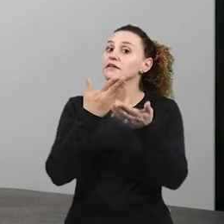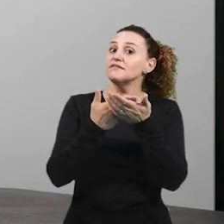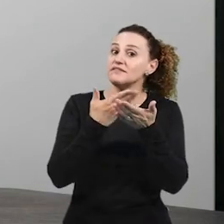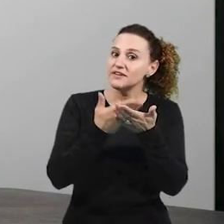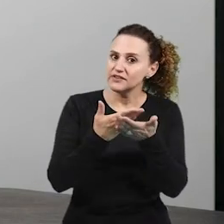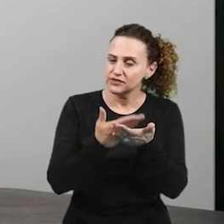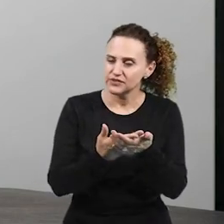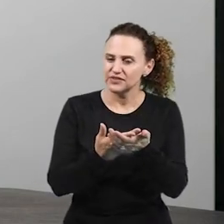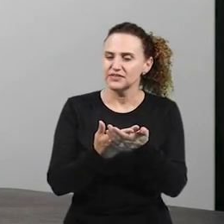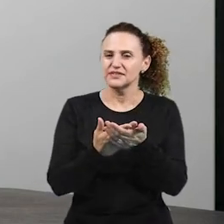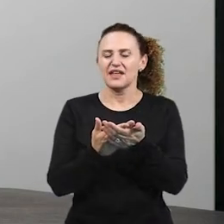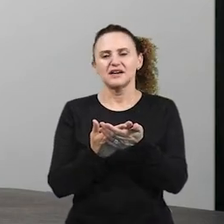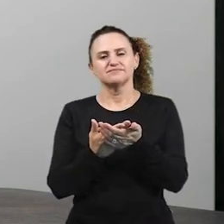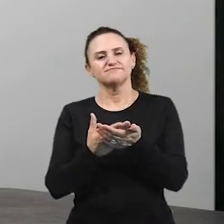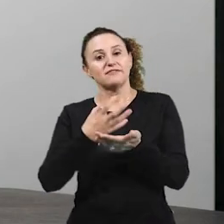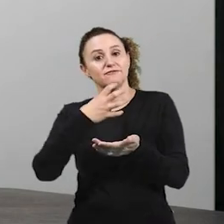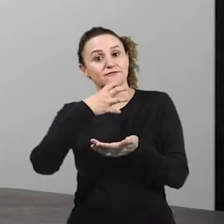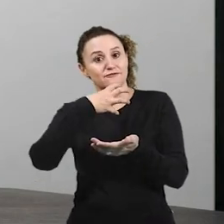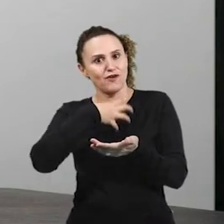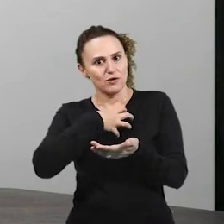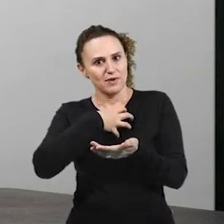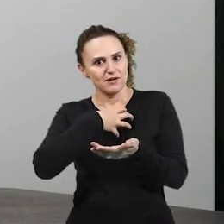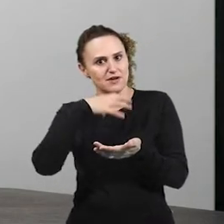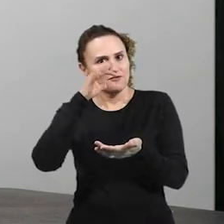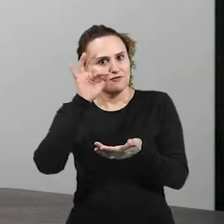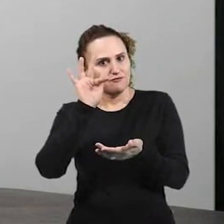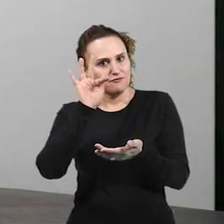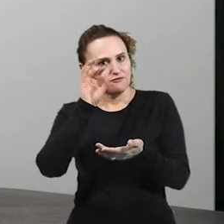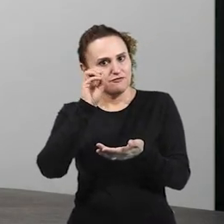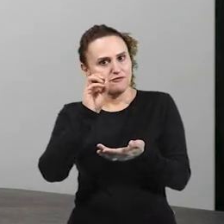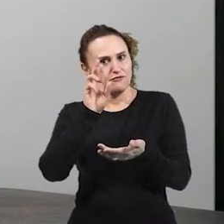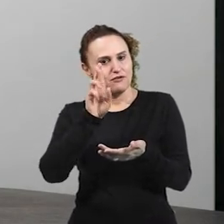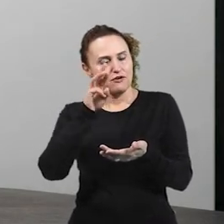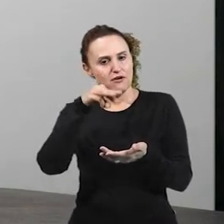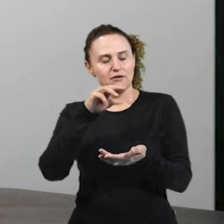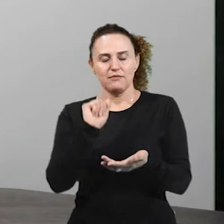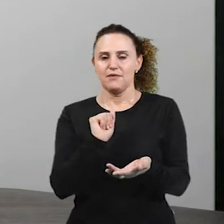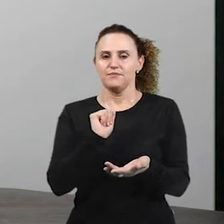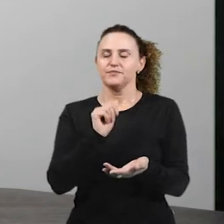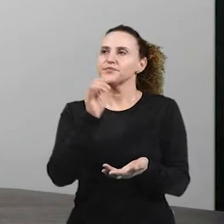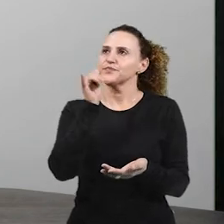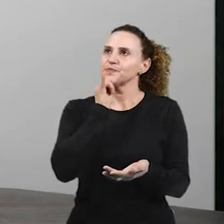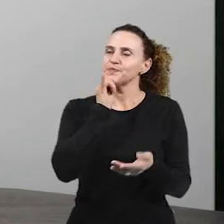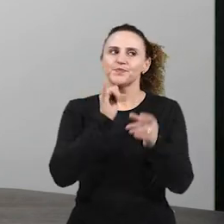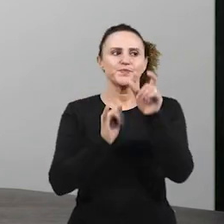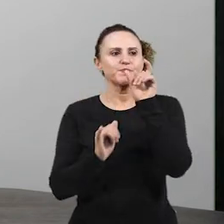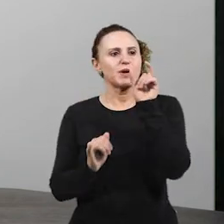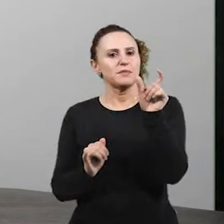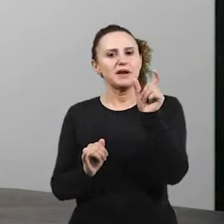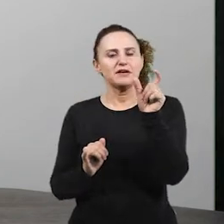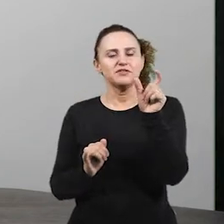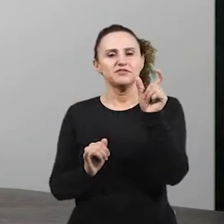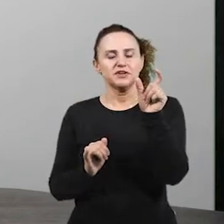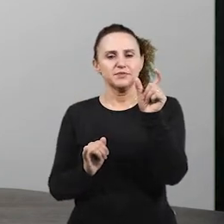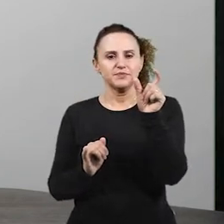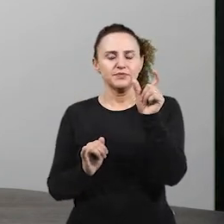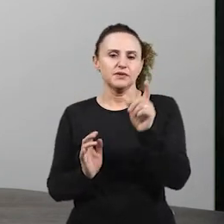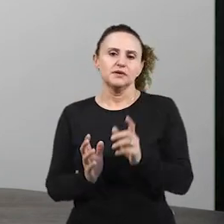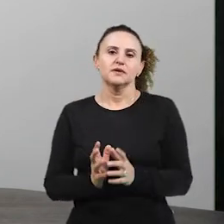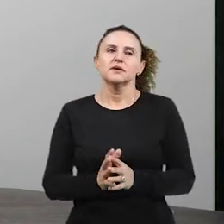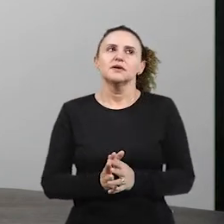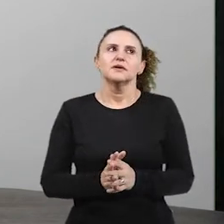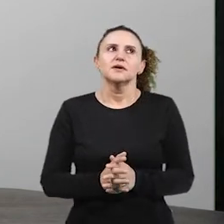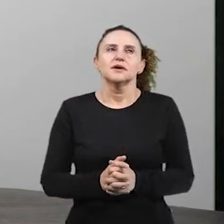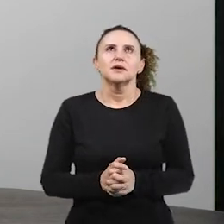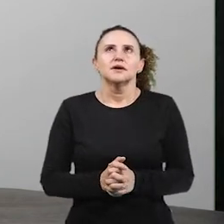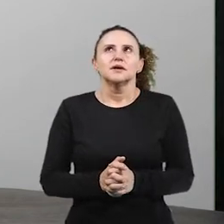vai estudar as formas só que por exemplo numa palavra vamos falar em